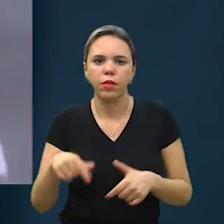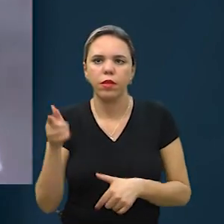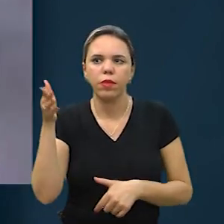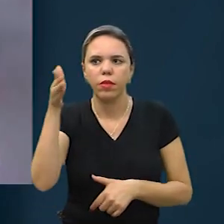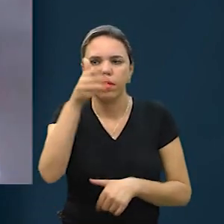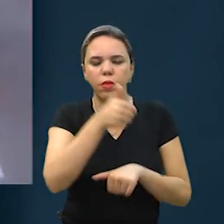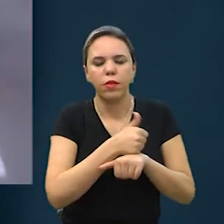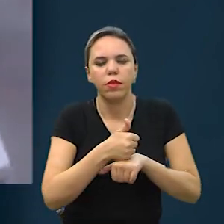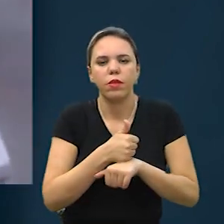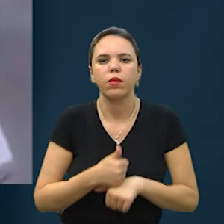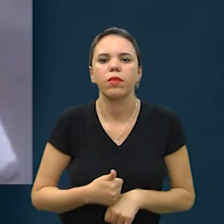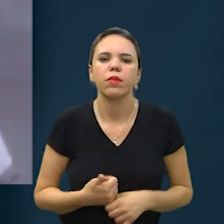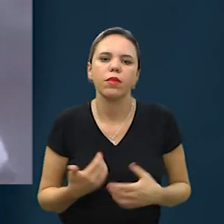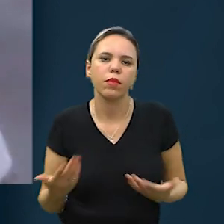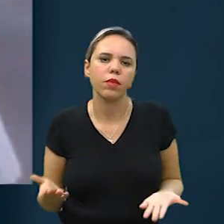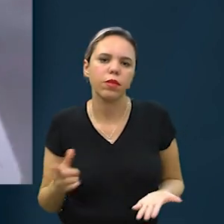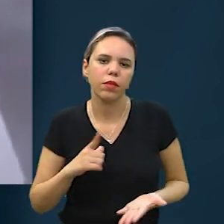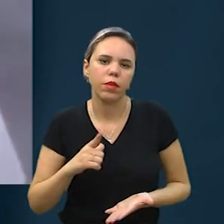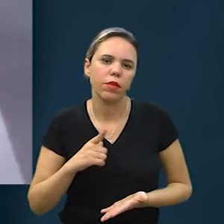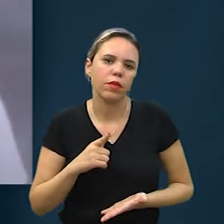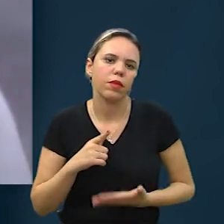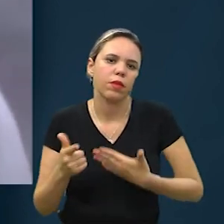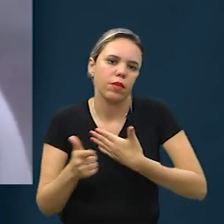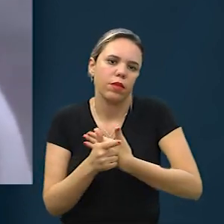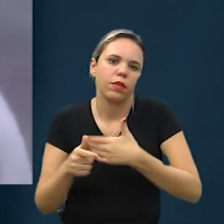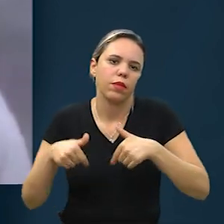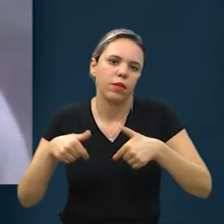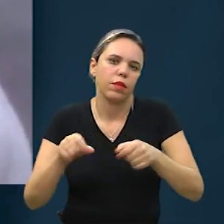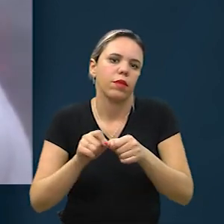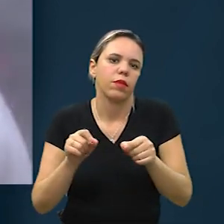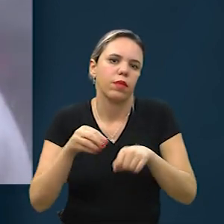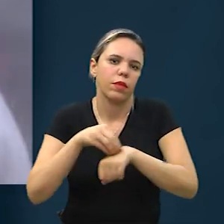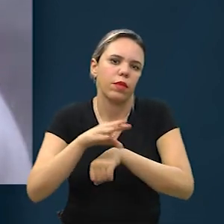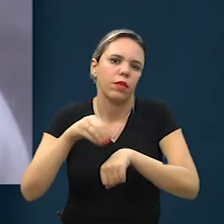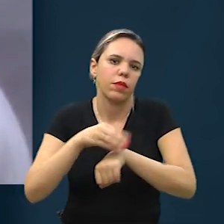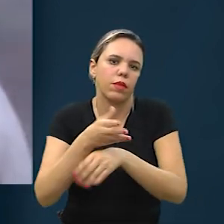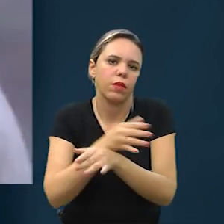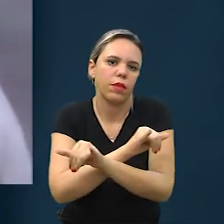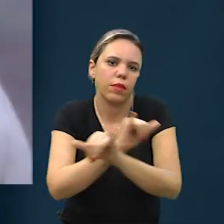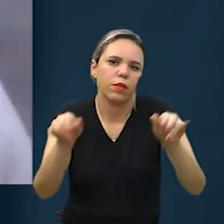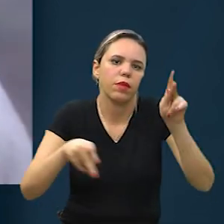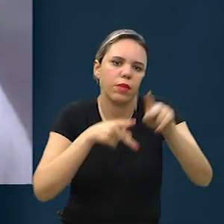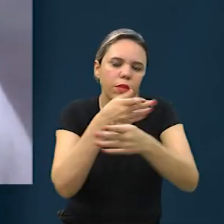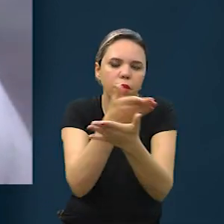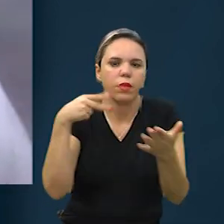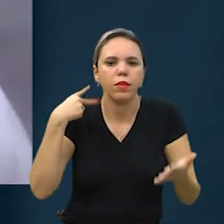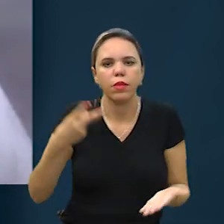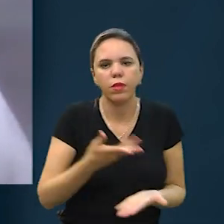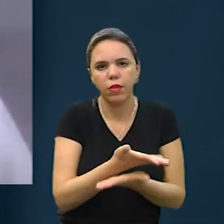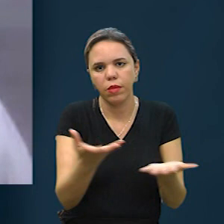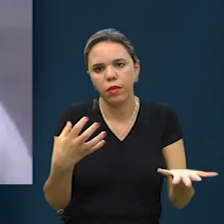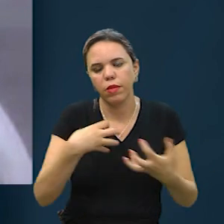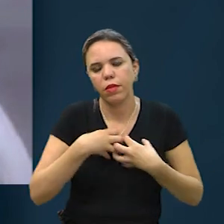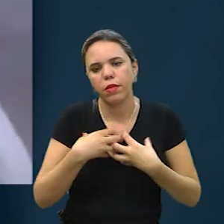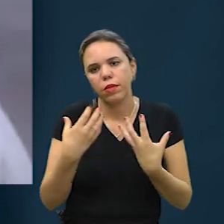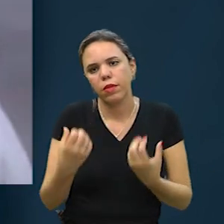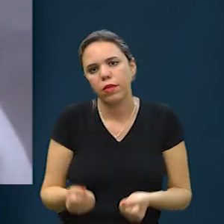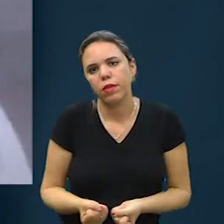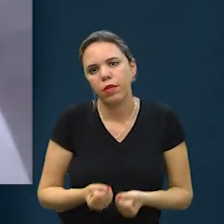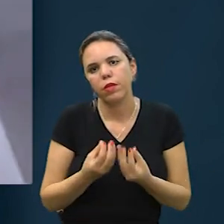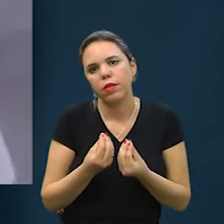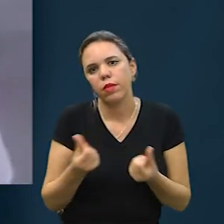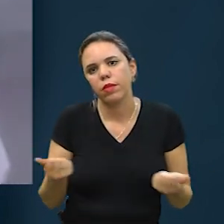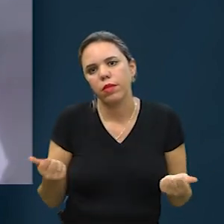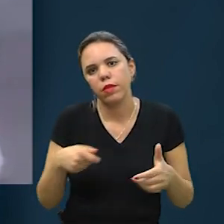os outros ramos, sabe? E a gente tem que ter um papel proativo. Então, fica aí um apelo para todos os vereadores se